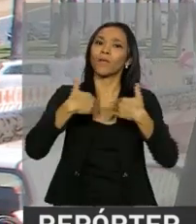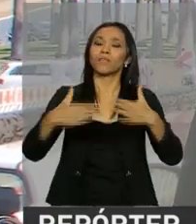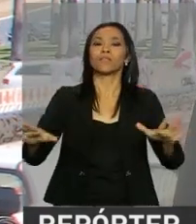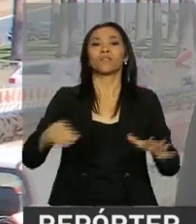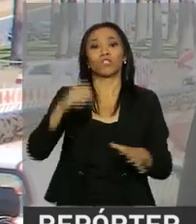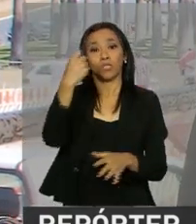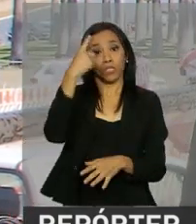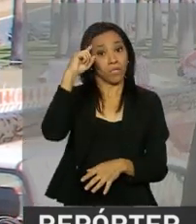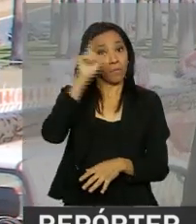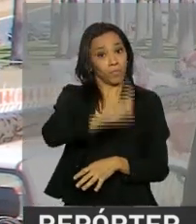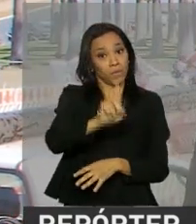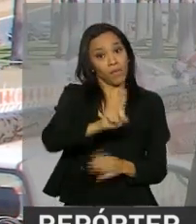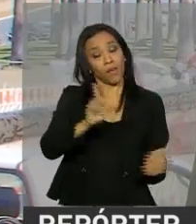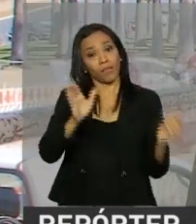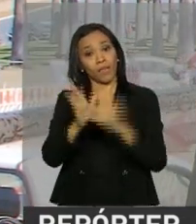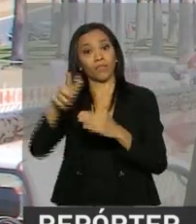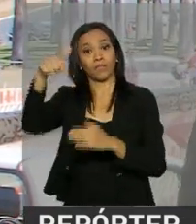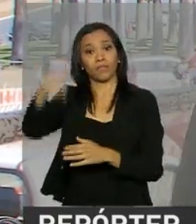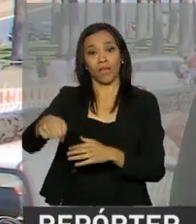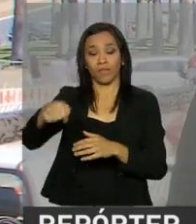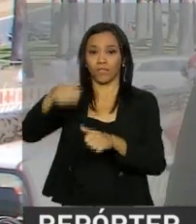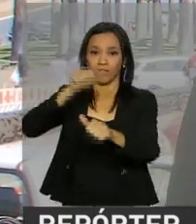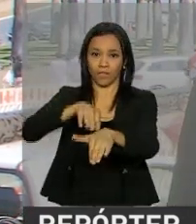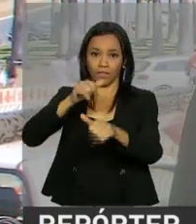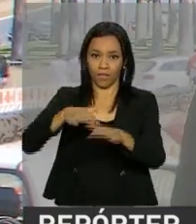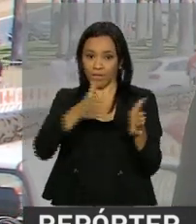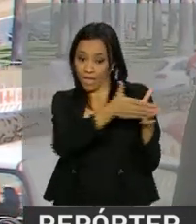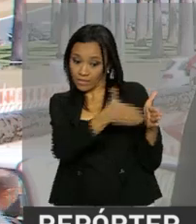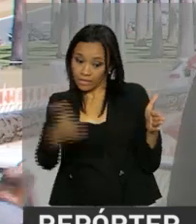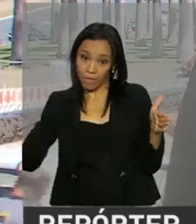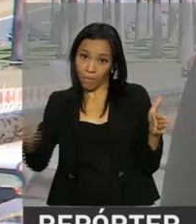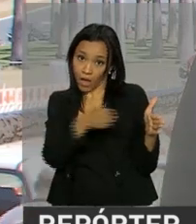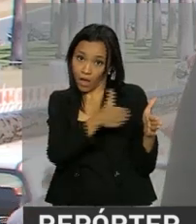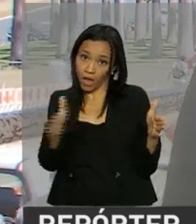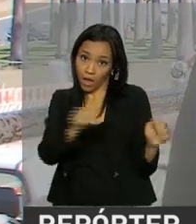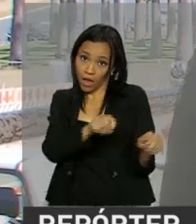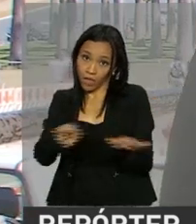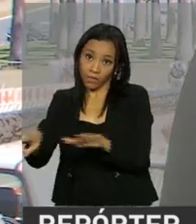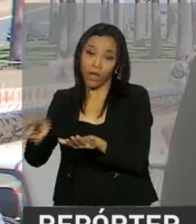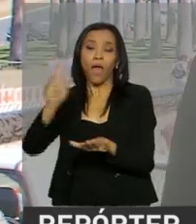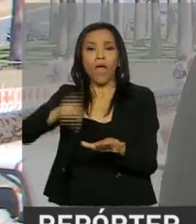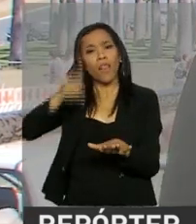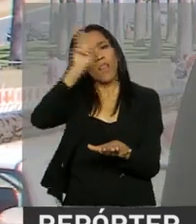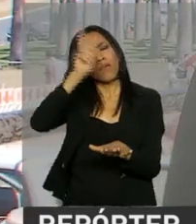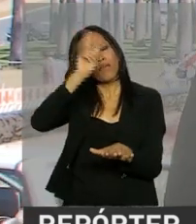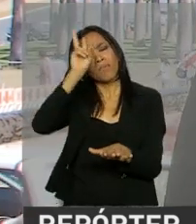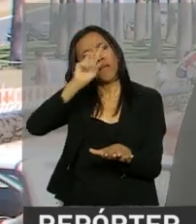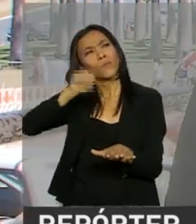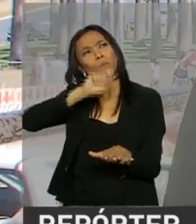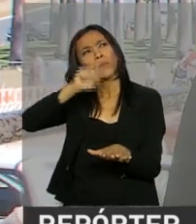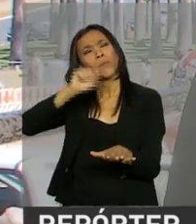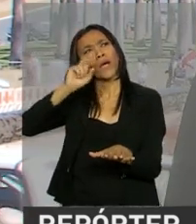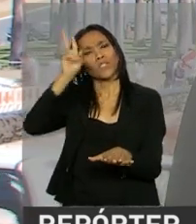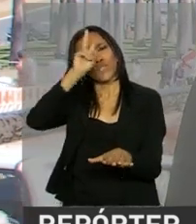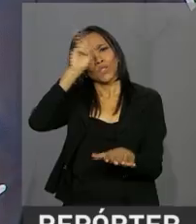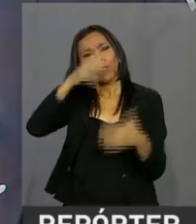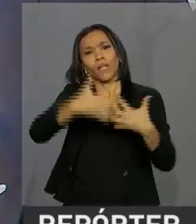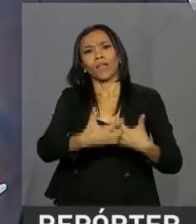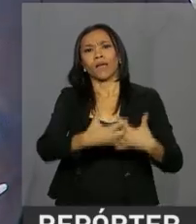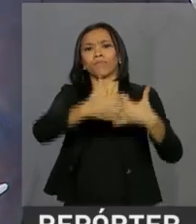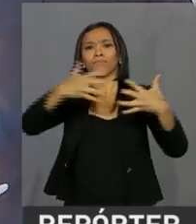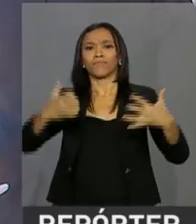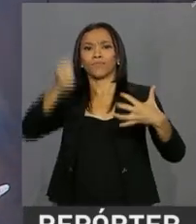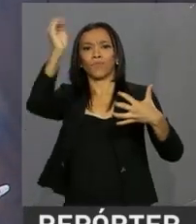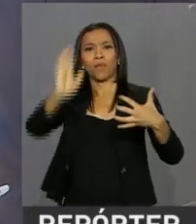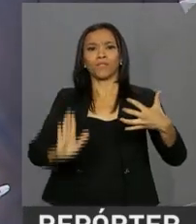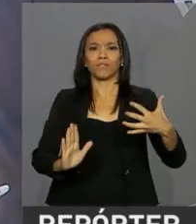dia 1º ao 7 de setembro. Durante essa semana, será relembrada a história da independência do Brasil. A